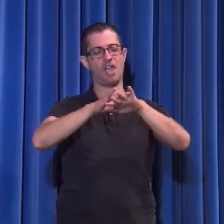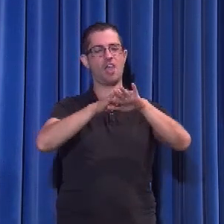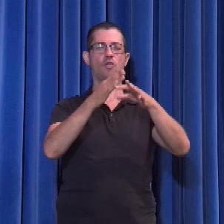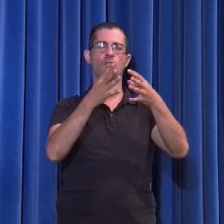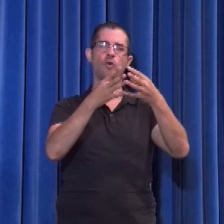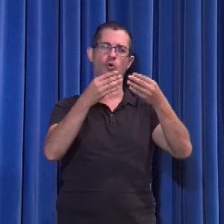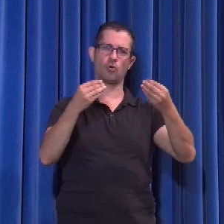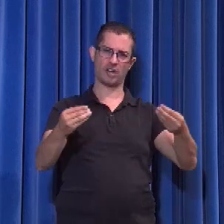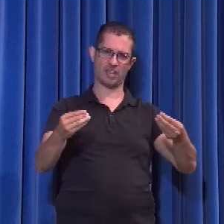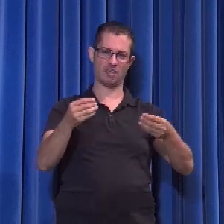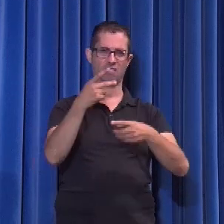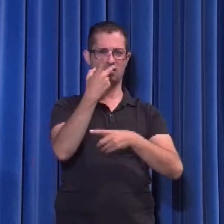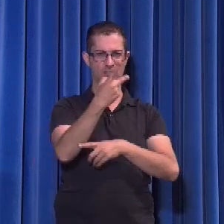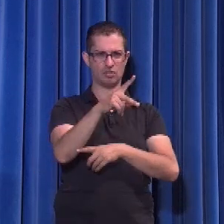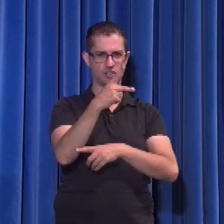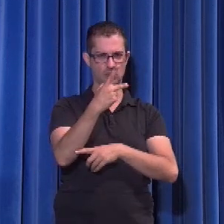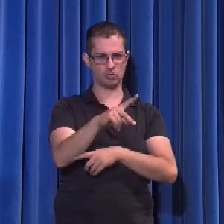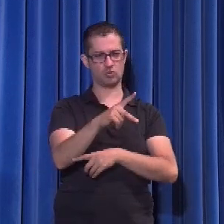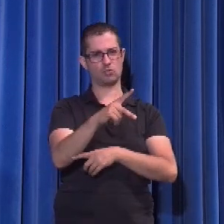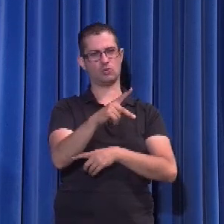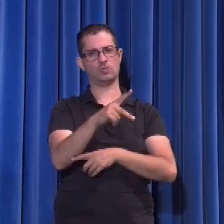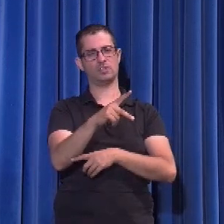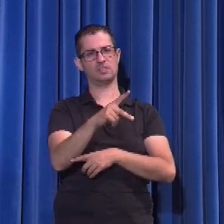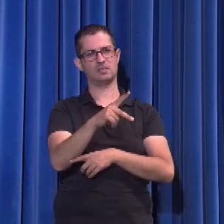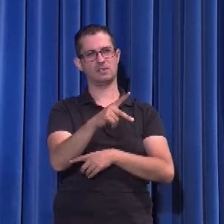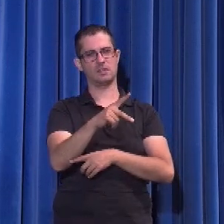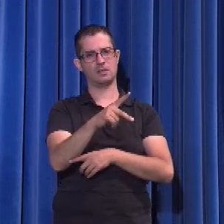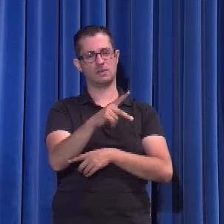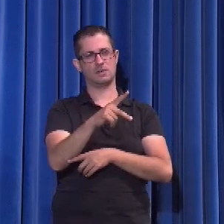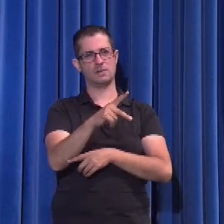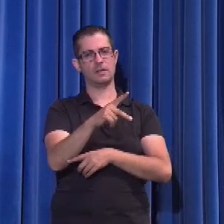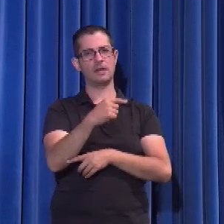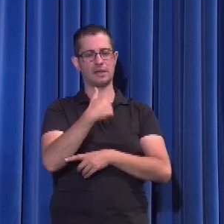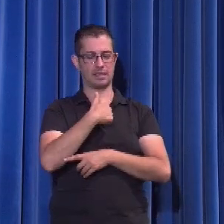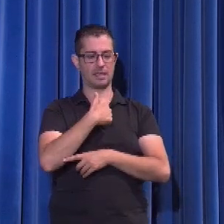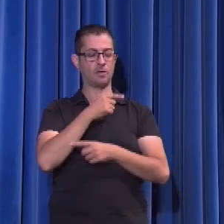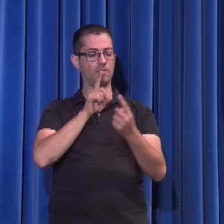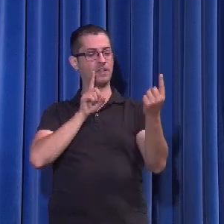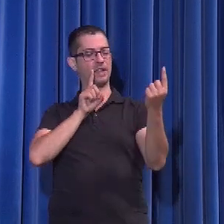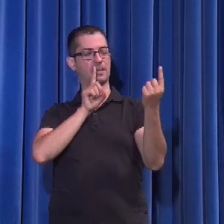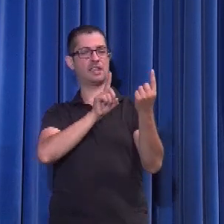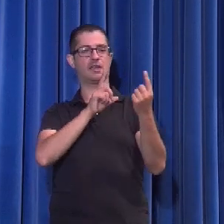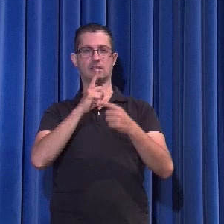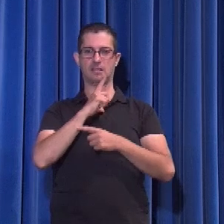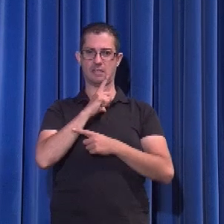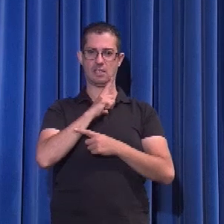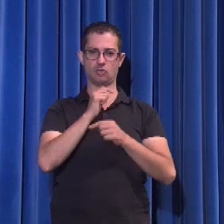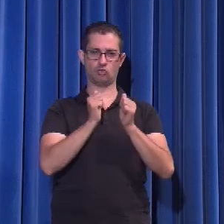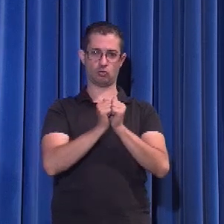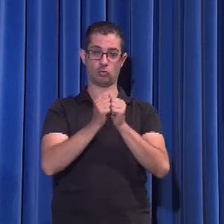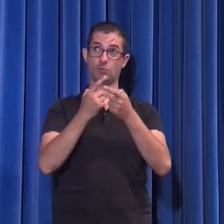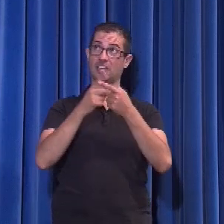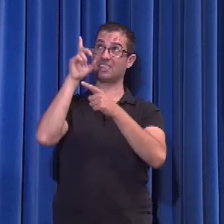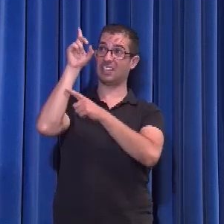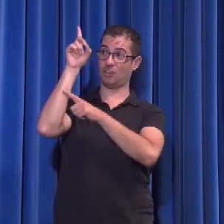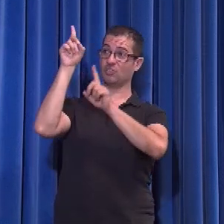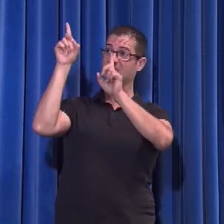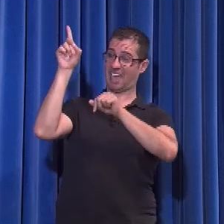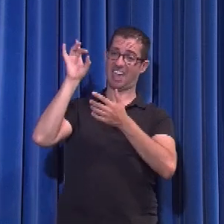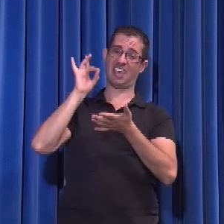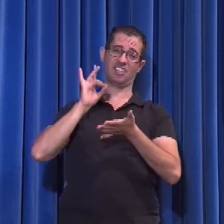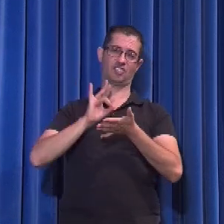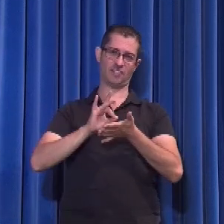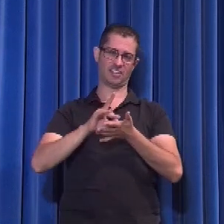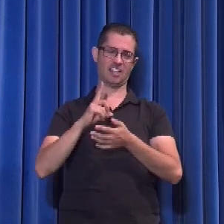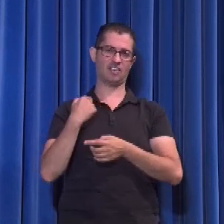rebeliões. Eis-nos aqui, vimos ter contigo, porque tu és o Senhor nosso Deus. Na verdade,